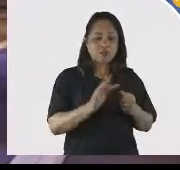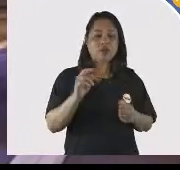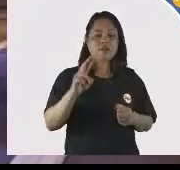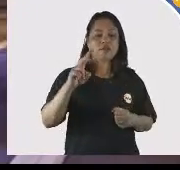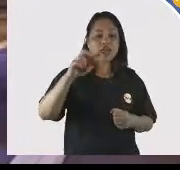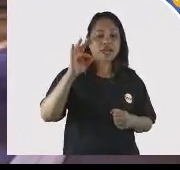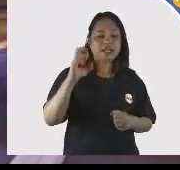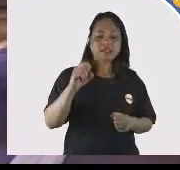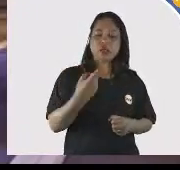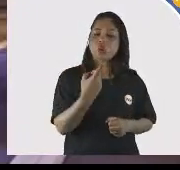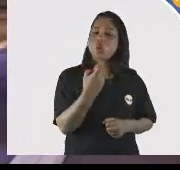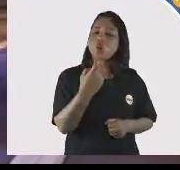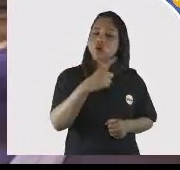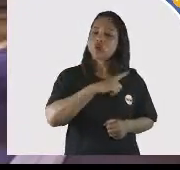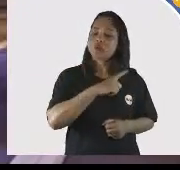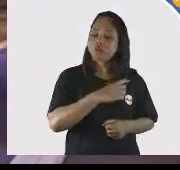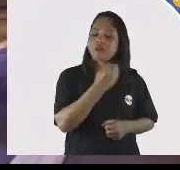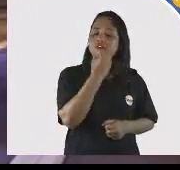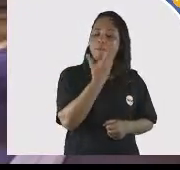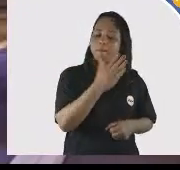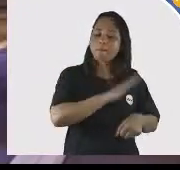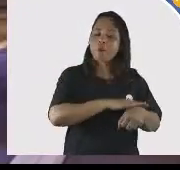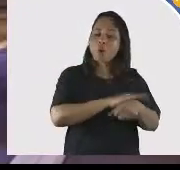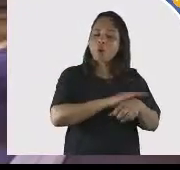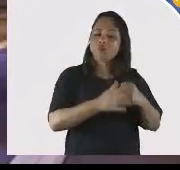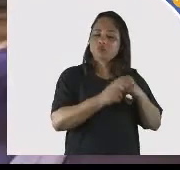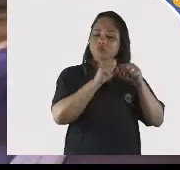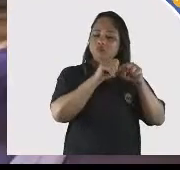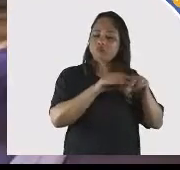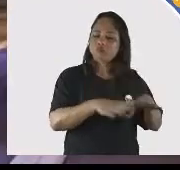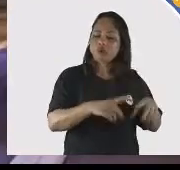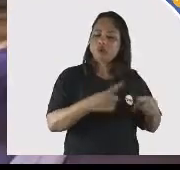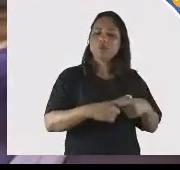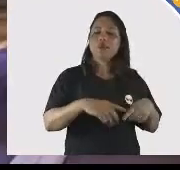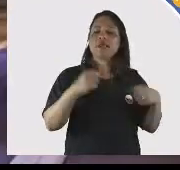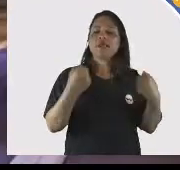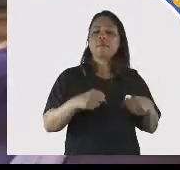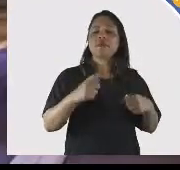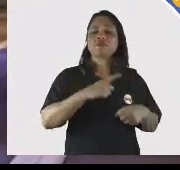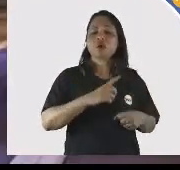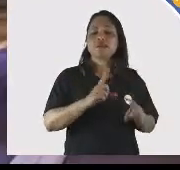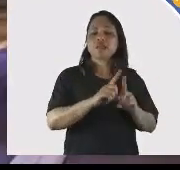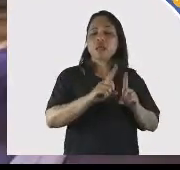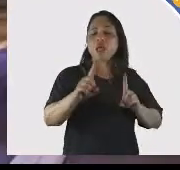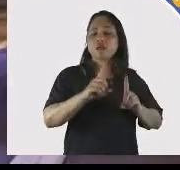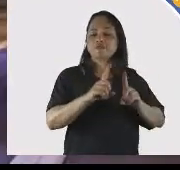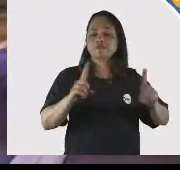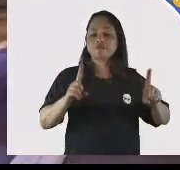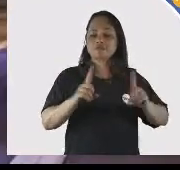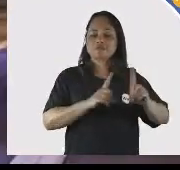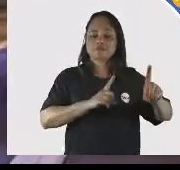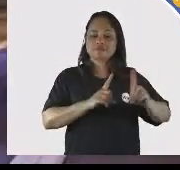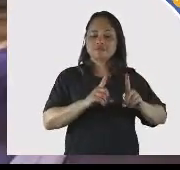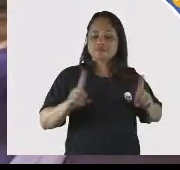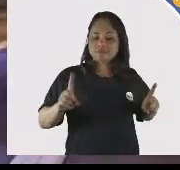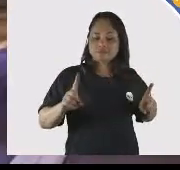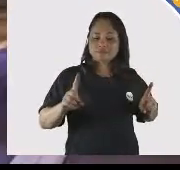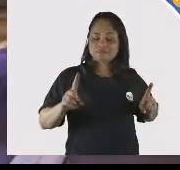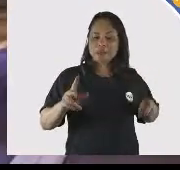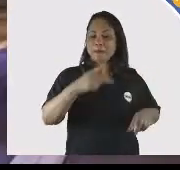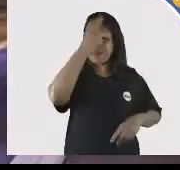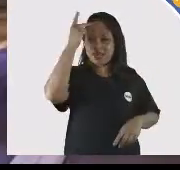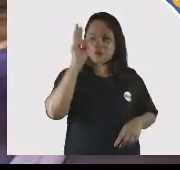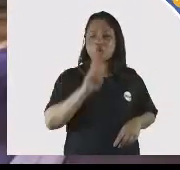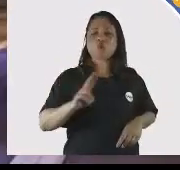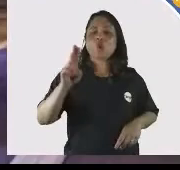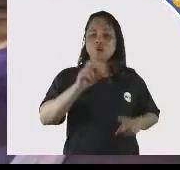beneficiou durante a pandemia porque foi necessário espaçamento entre as os olhos de transporte